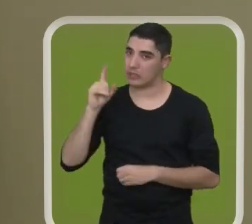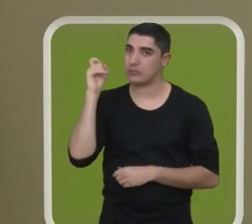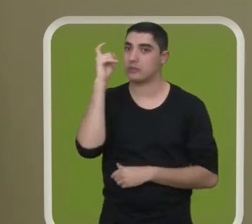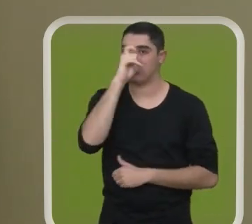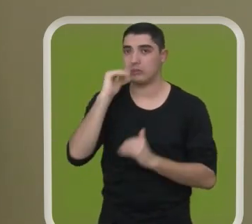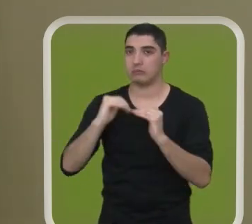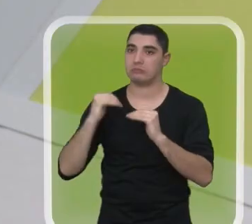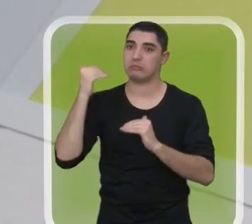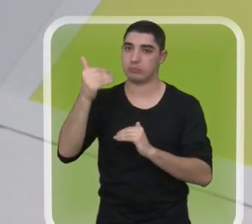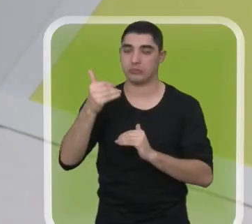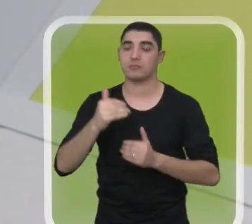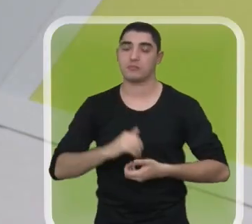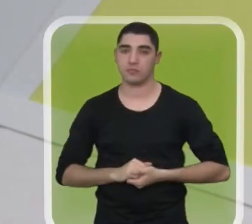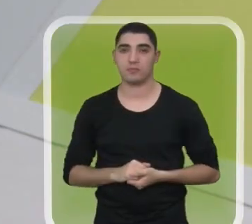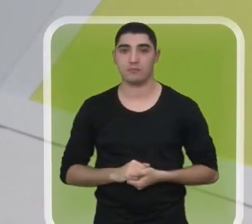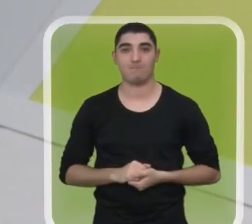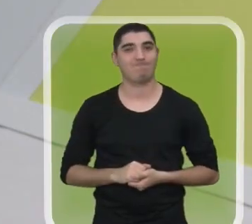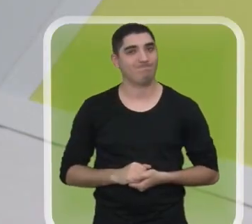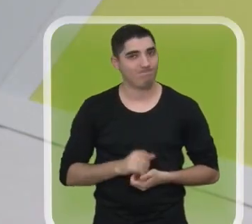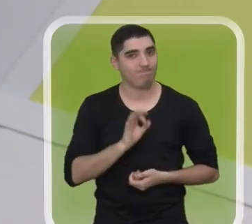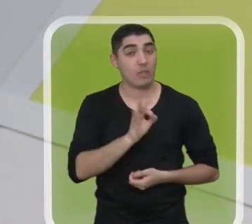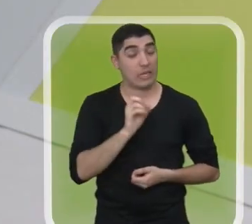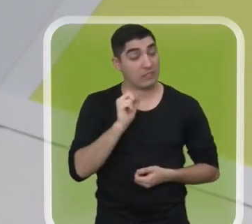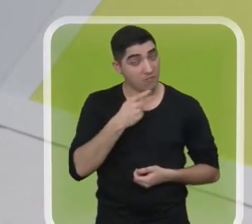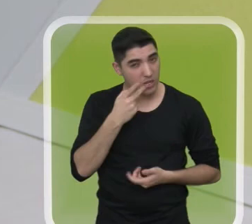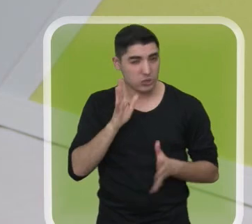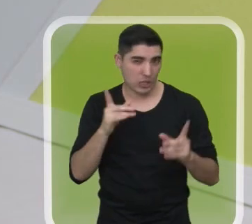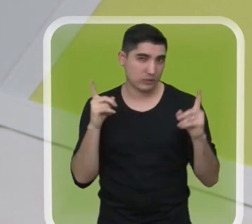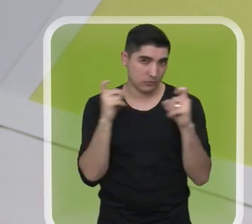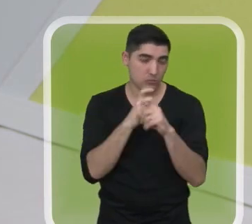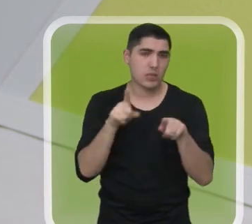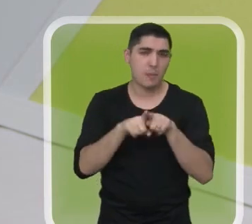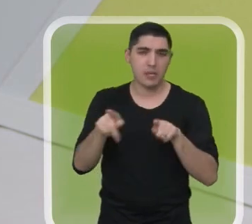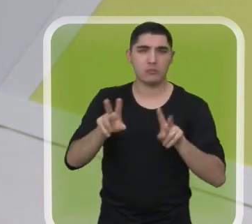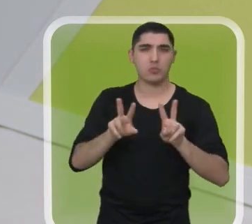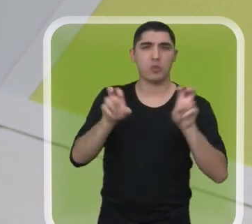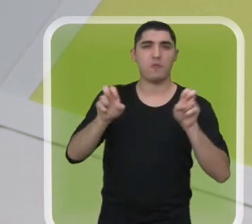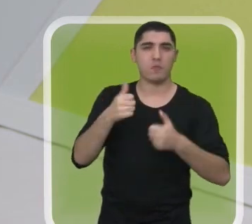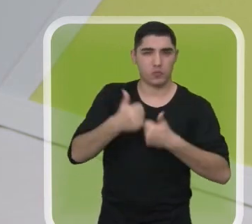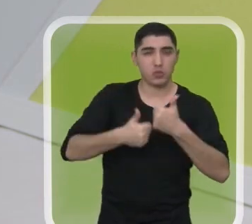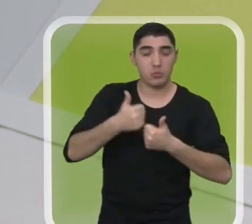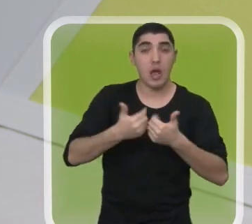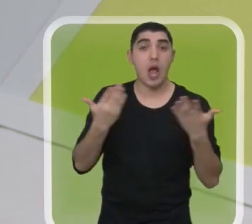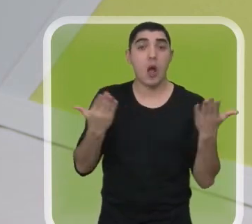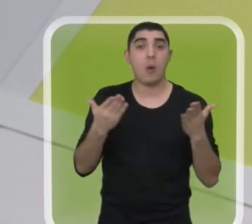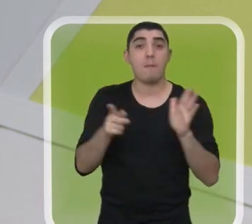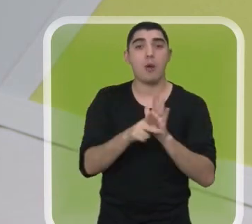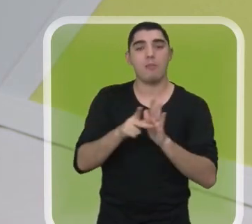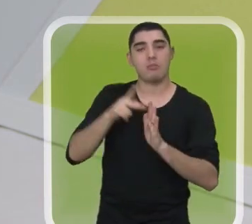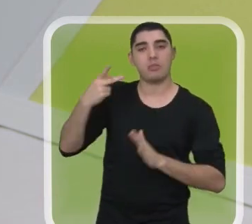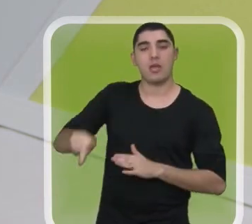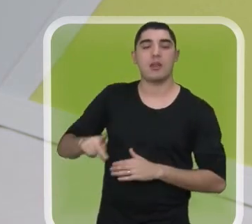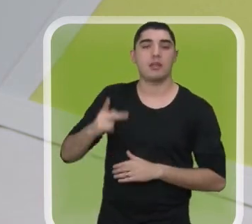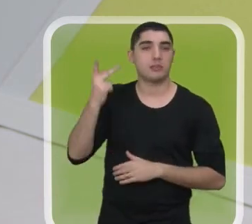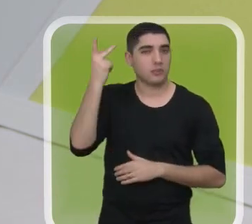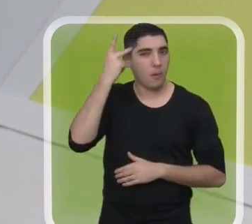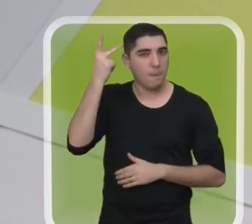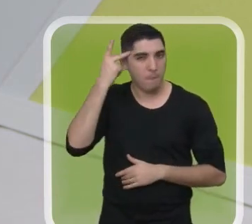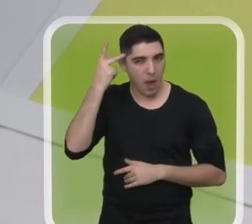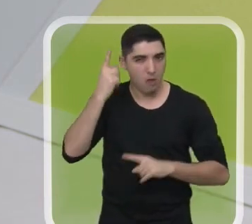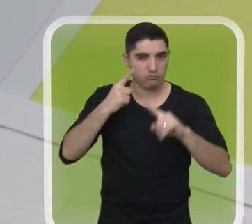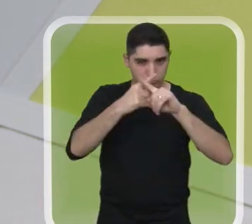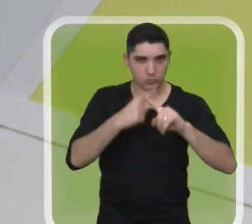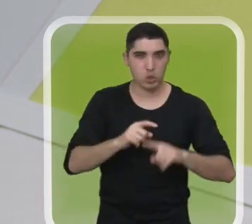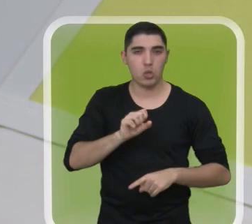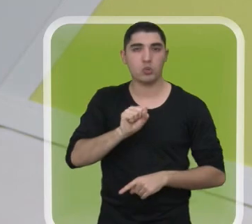próxima fase. Em falar em complicado, Fonseca, ainda no assunto futebol, só que agora falando do Campeonato Paulista Sub-20, o time do São